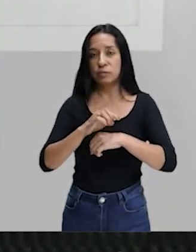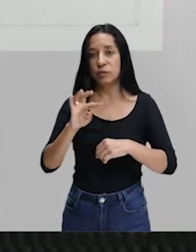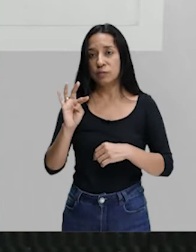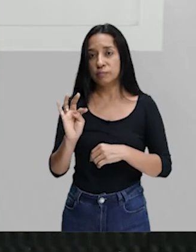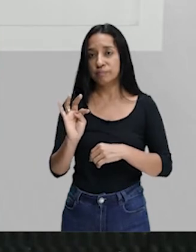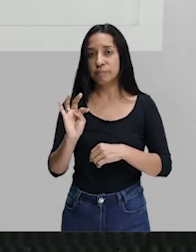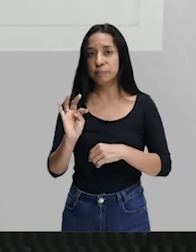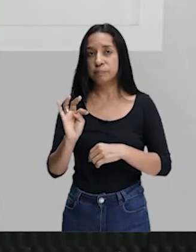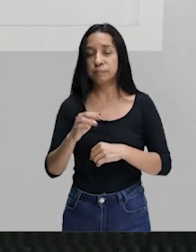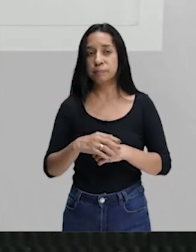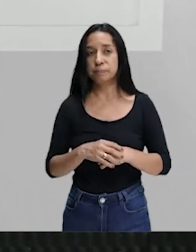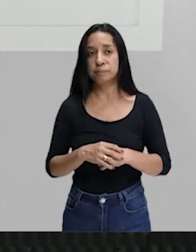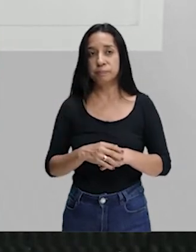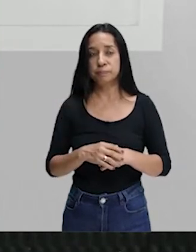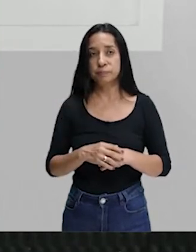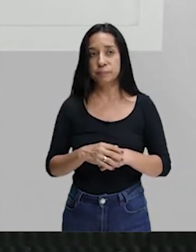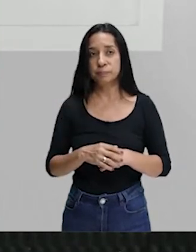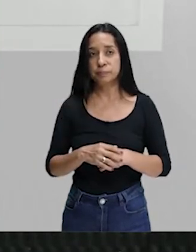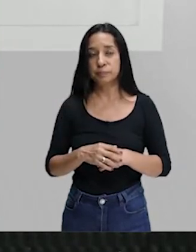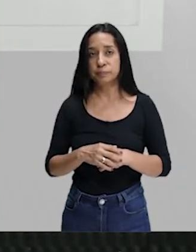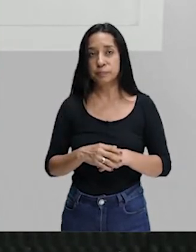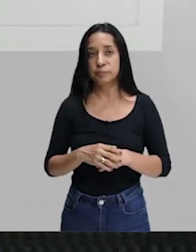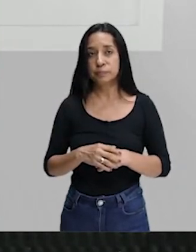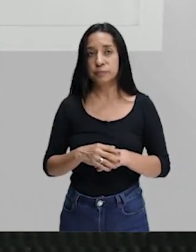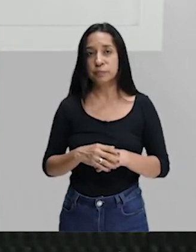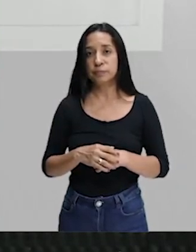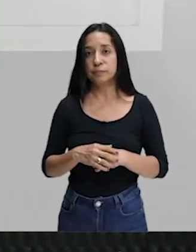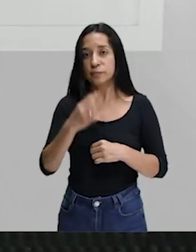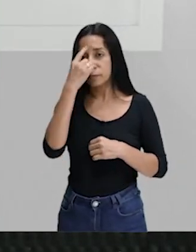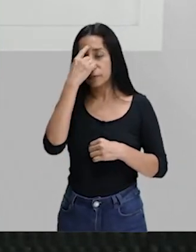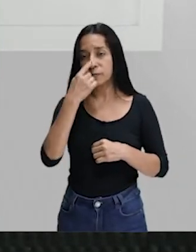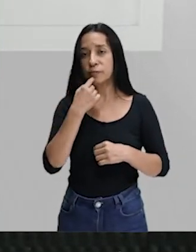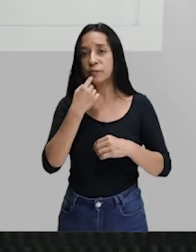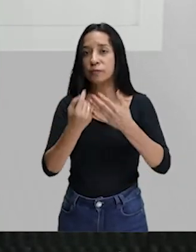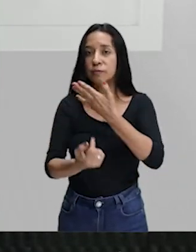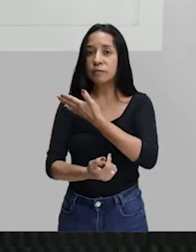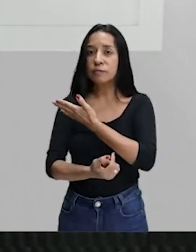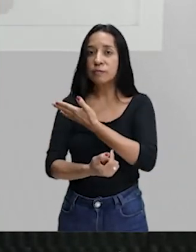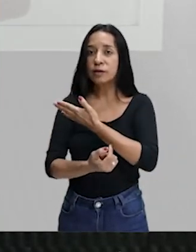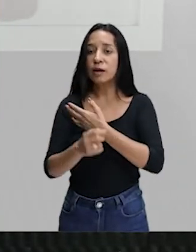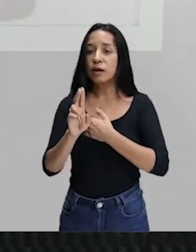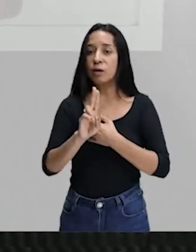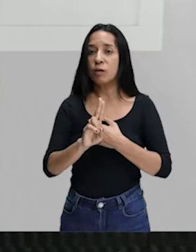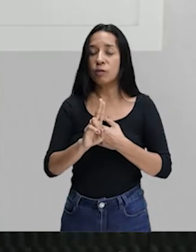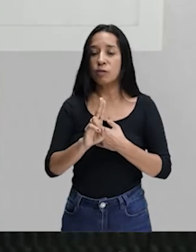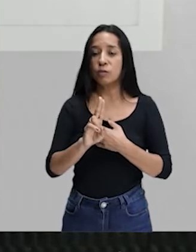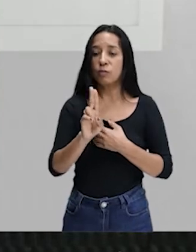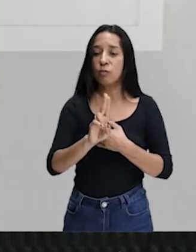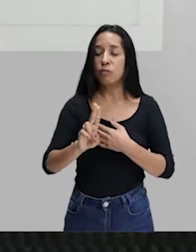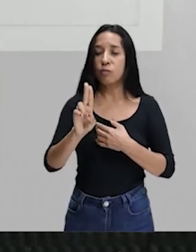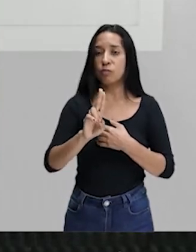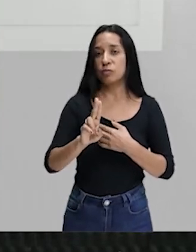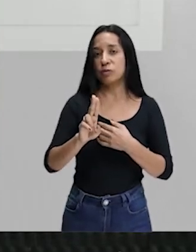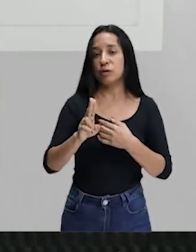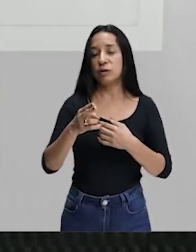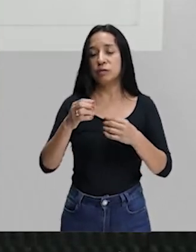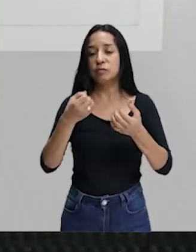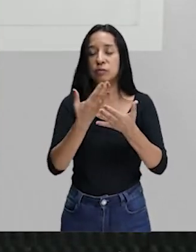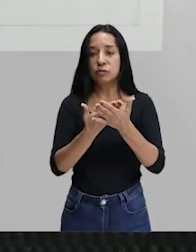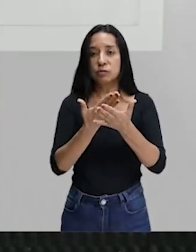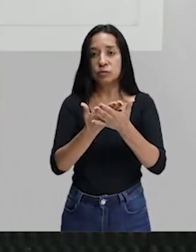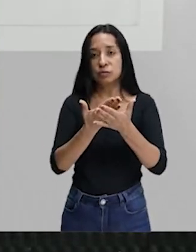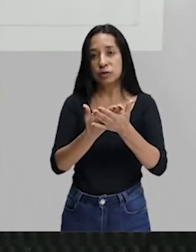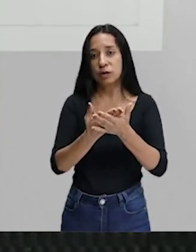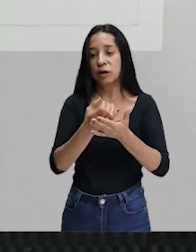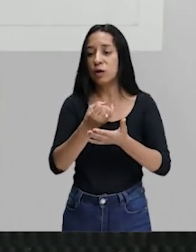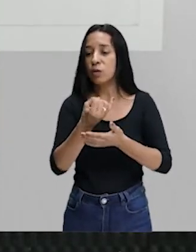que ele passe de um ponto para o outro, tá certo? A unidade que nós vamos trabalhar aqui é muito simples. É a quantidade de